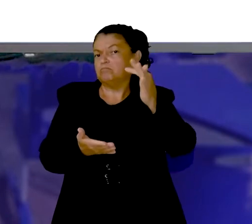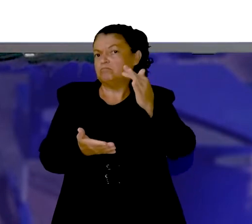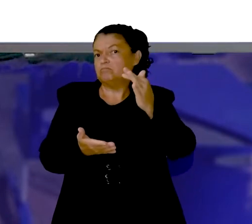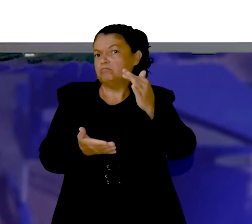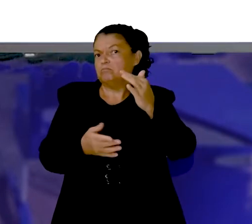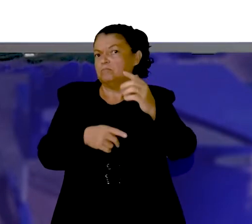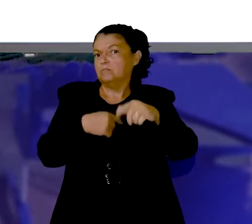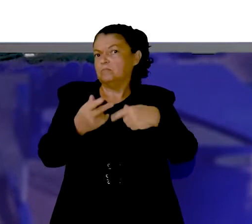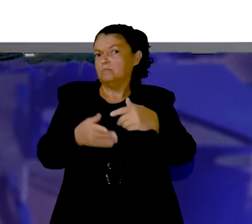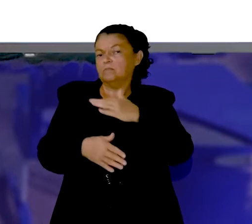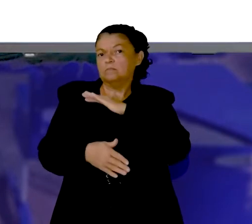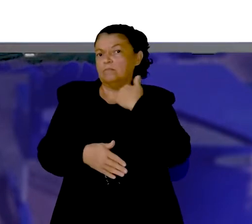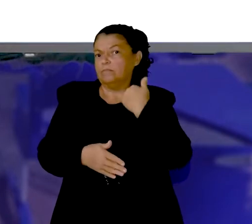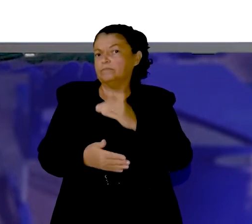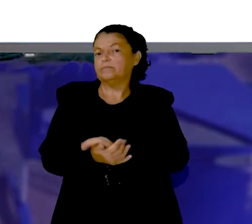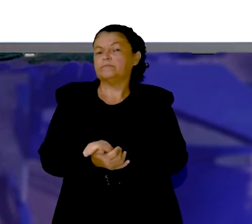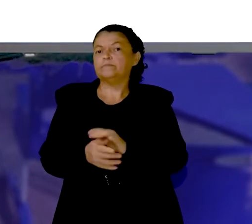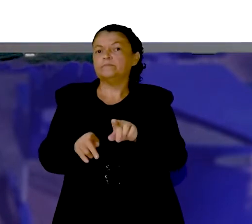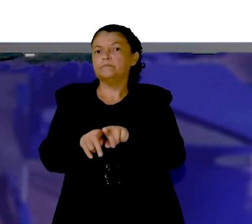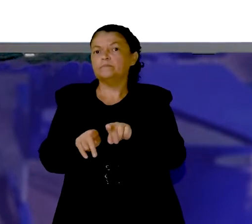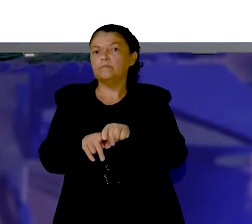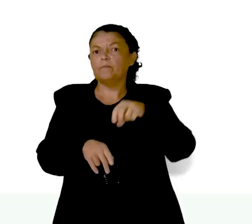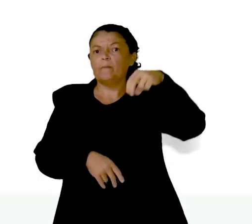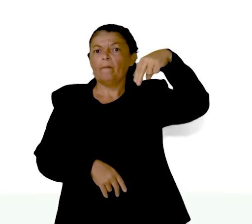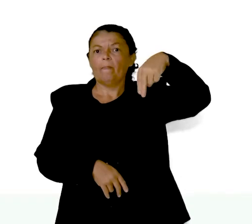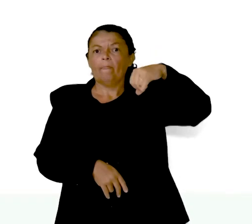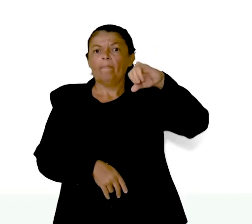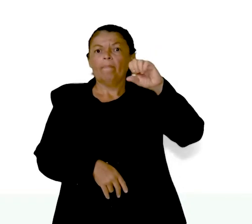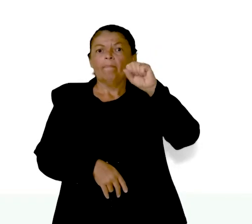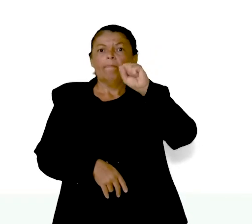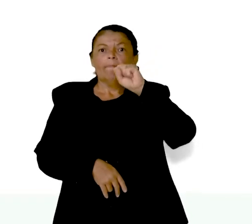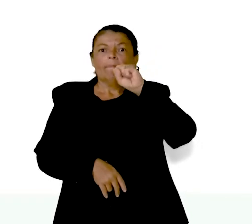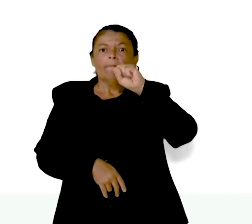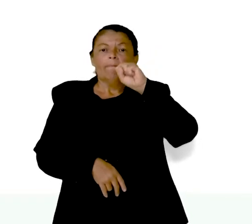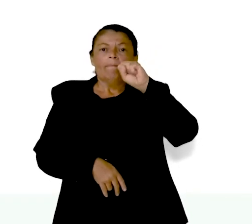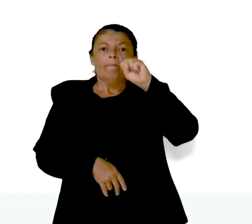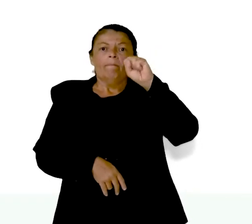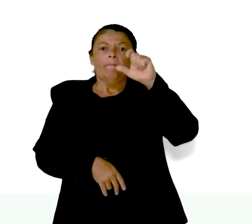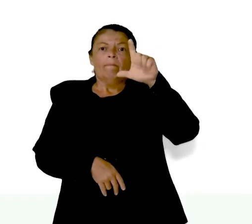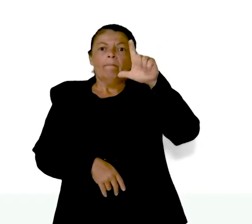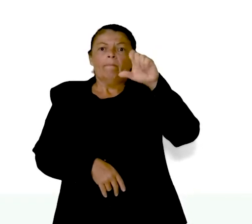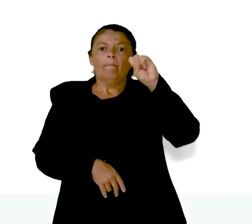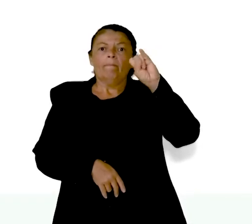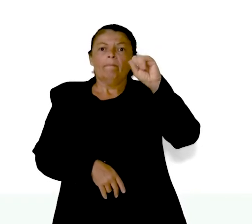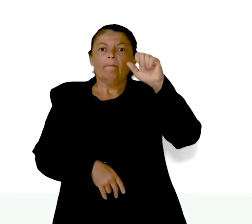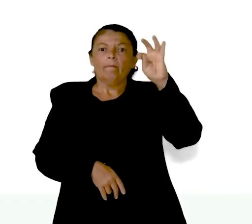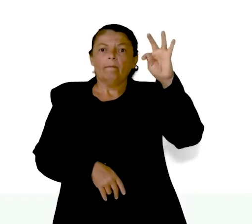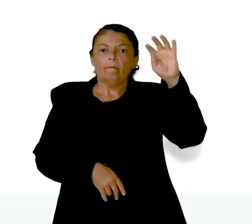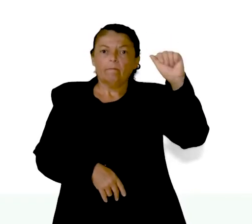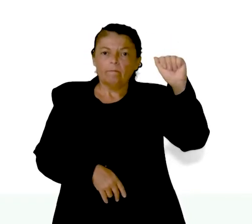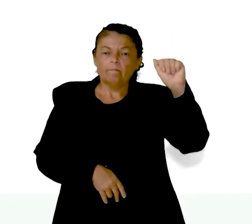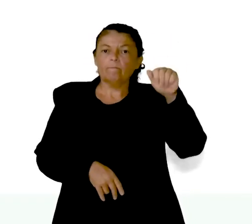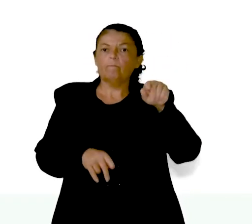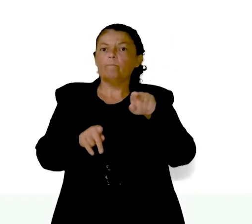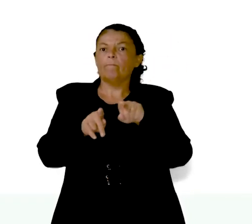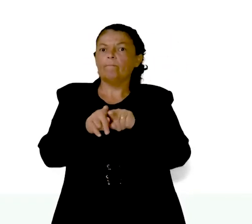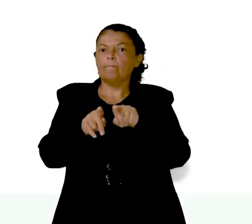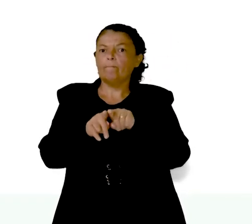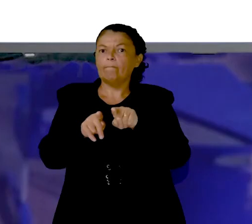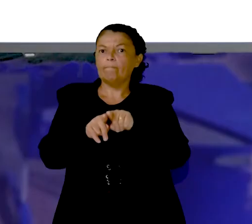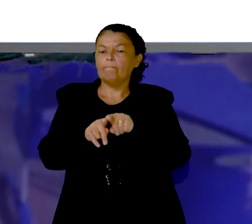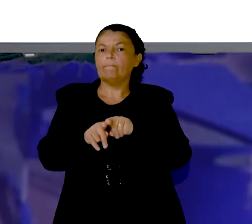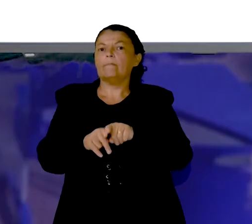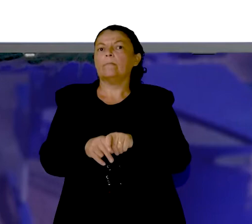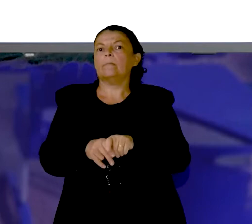Então, para os niilistas, a vida é organizada na constante busca de dar sentido a ela.